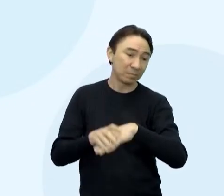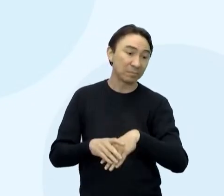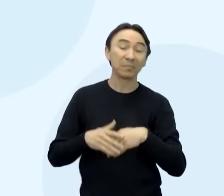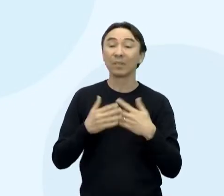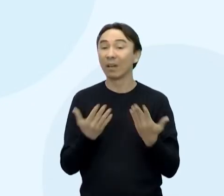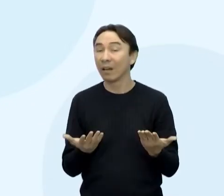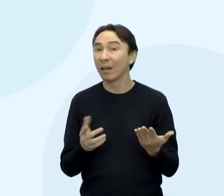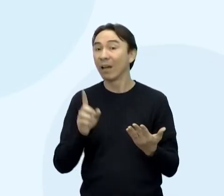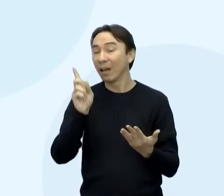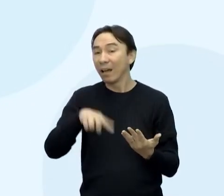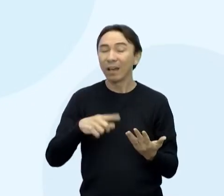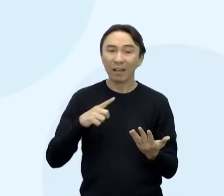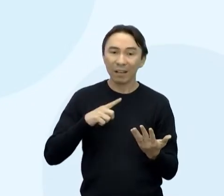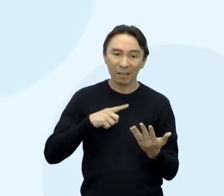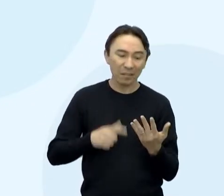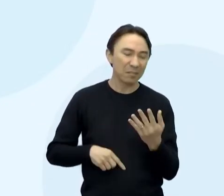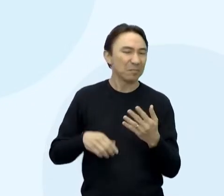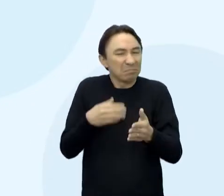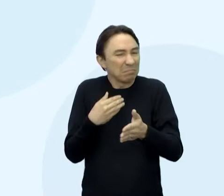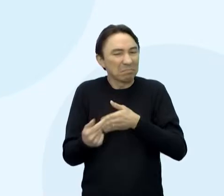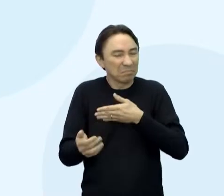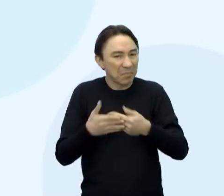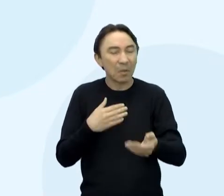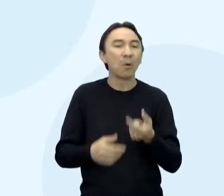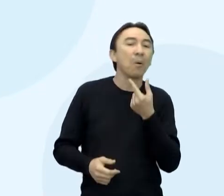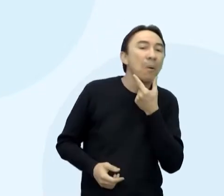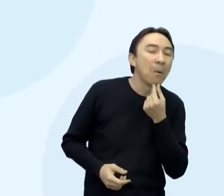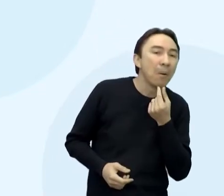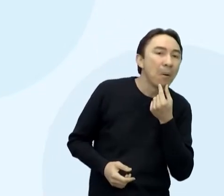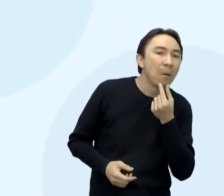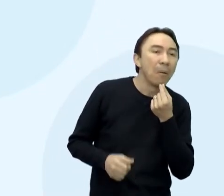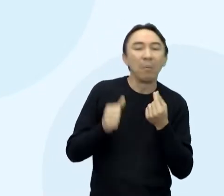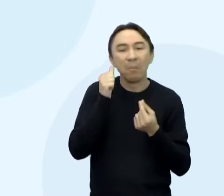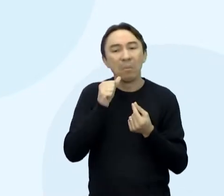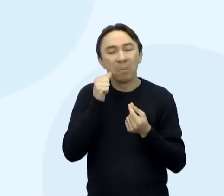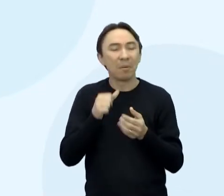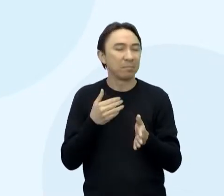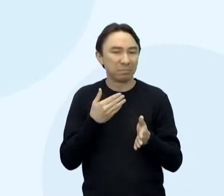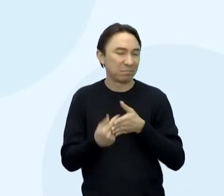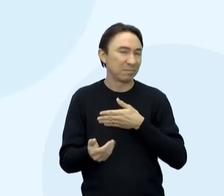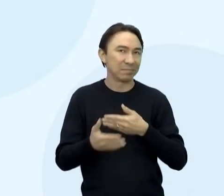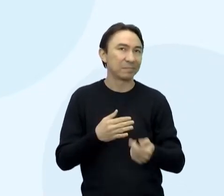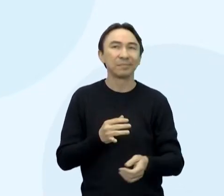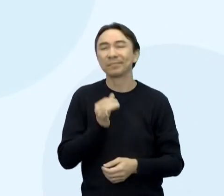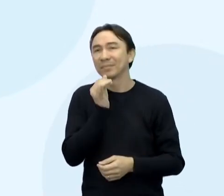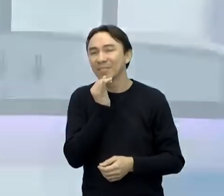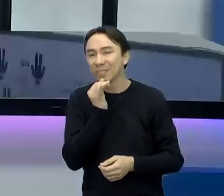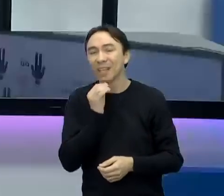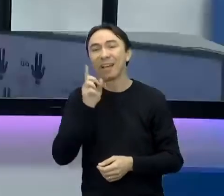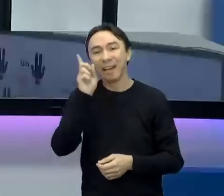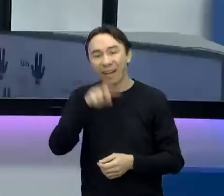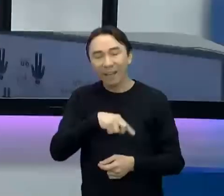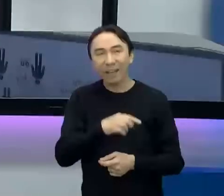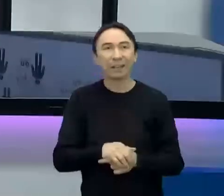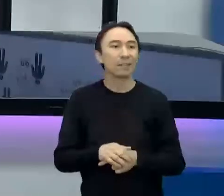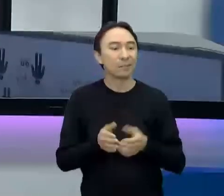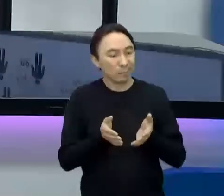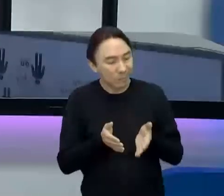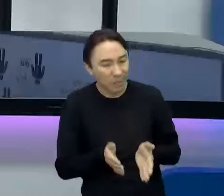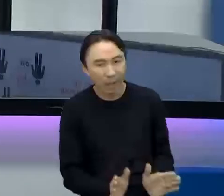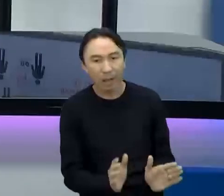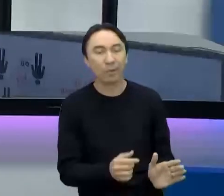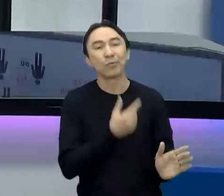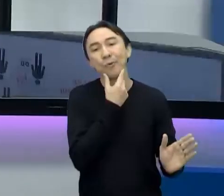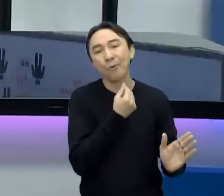caso, é completamente independente do sexo. Então, eu não tenho, por exemplo, isso se refere apenas a homens